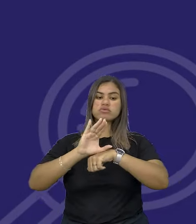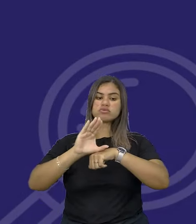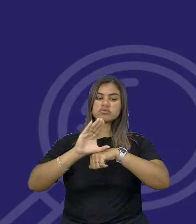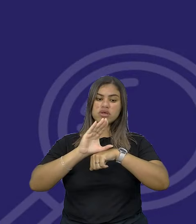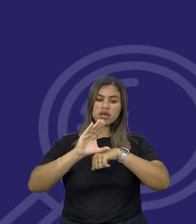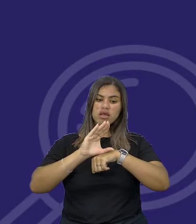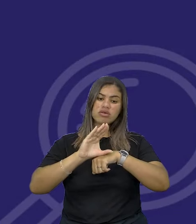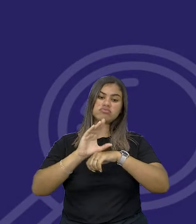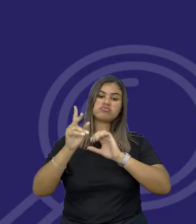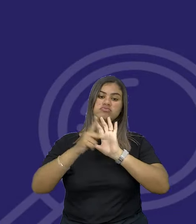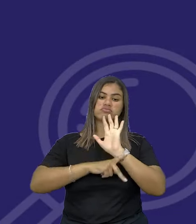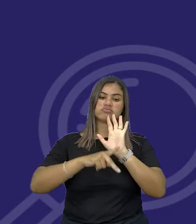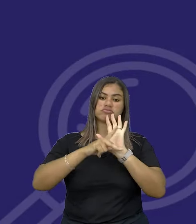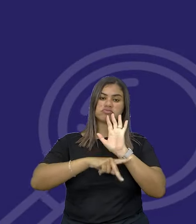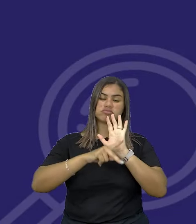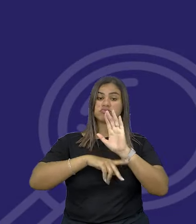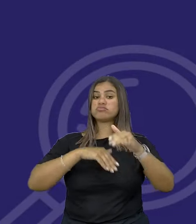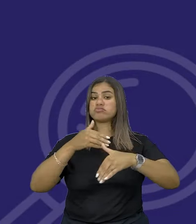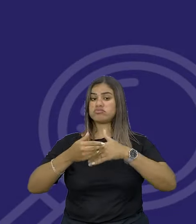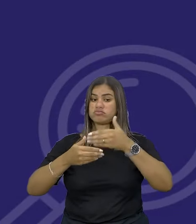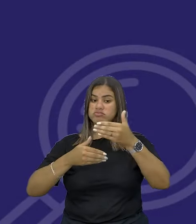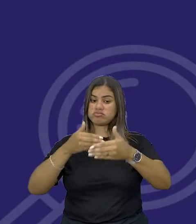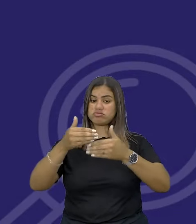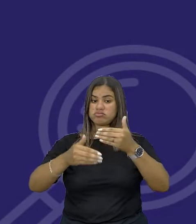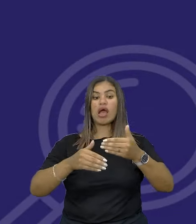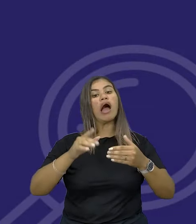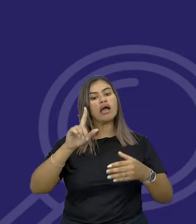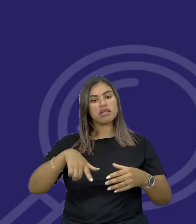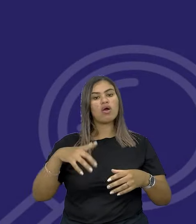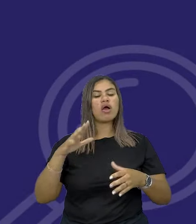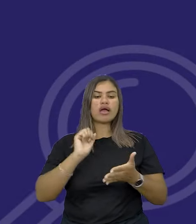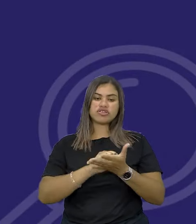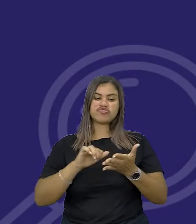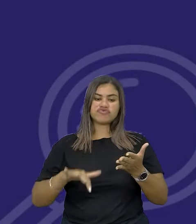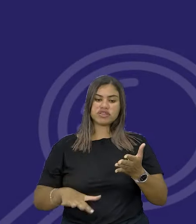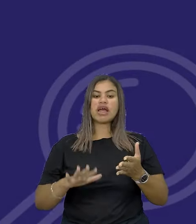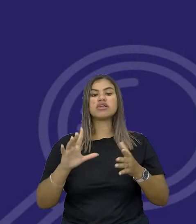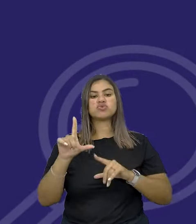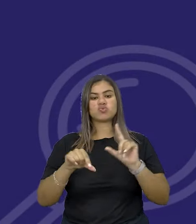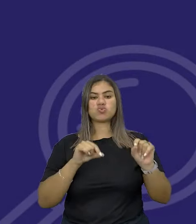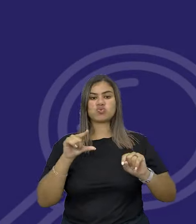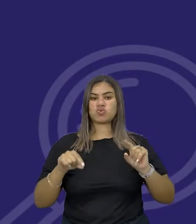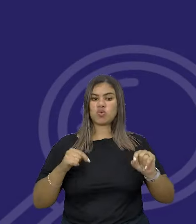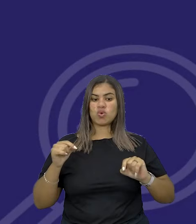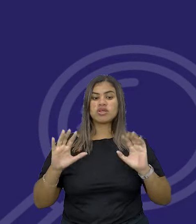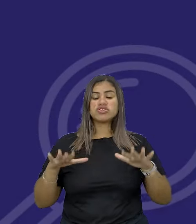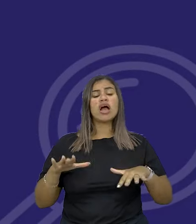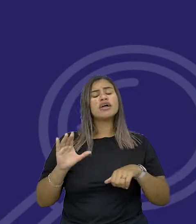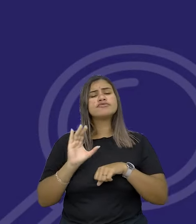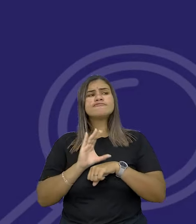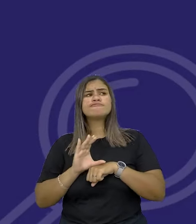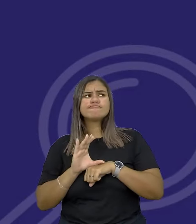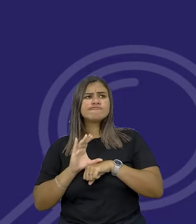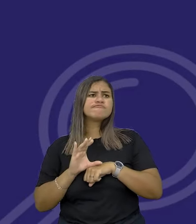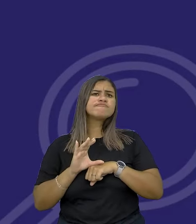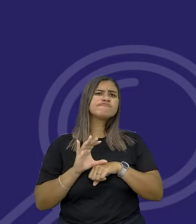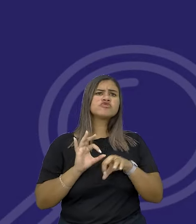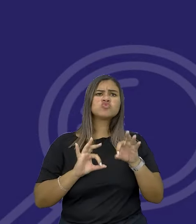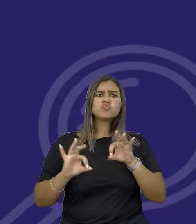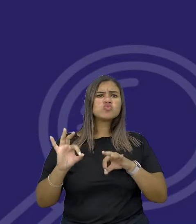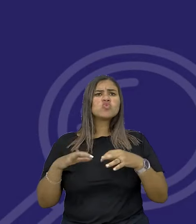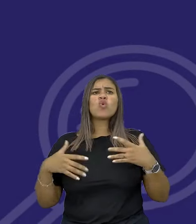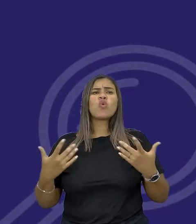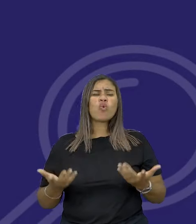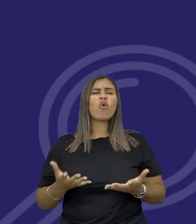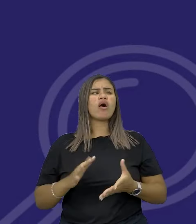ou procedimento. Foi esse problema que nós selecionamos para nós. Então, escolhemos o problema, qual o conceito e qual o procedimento que eu quero